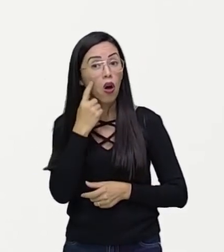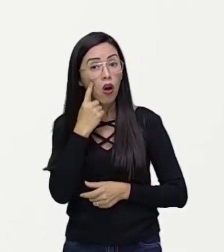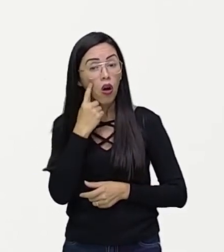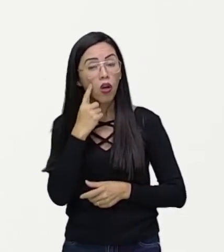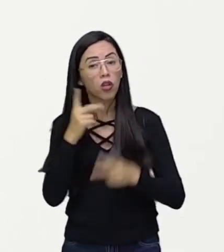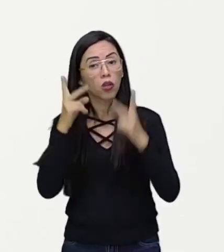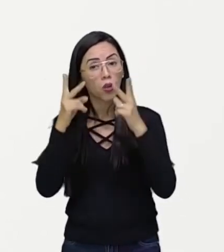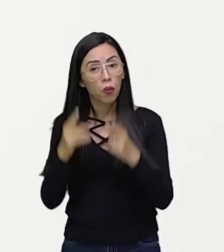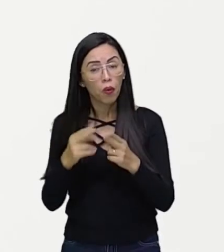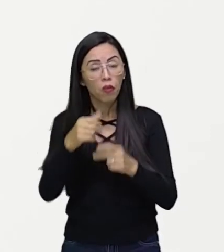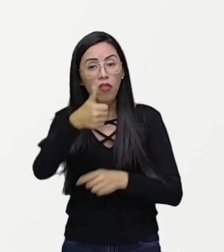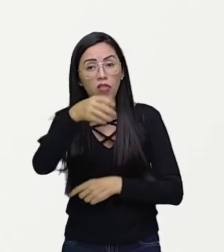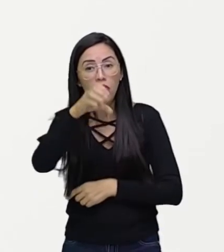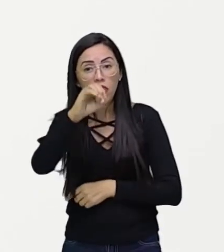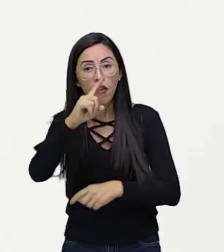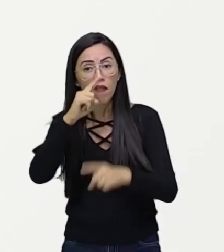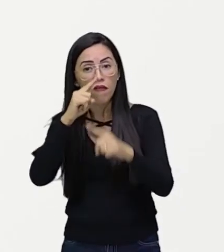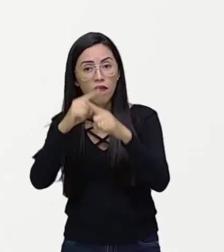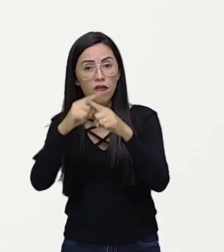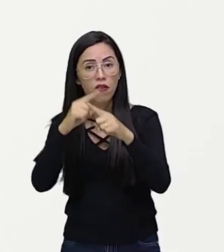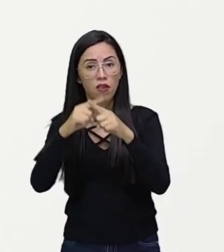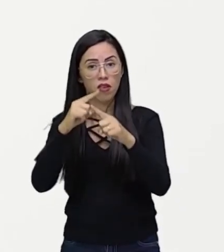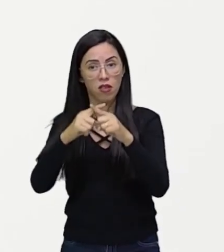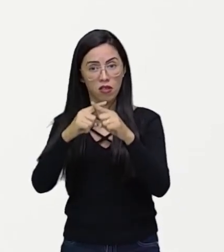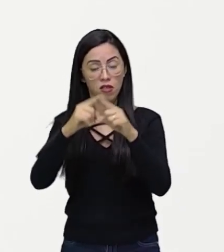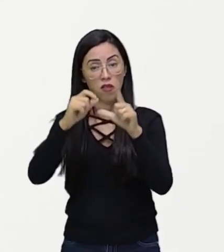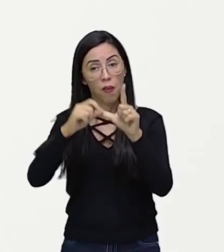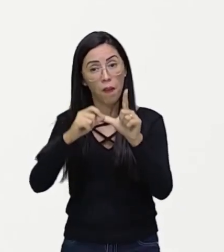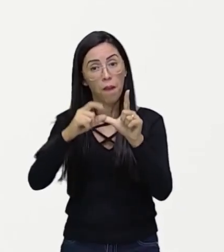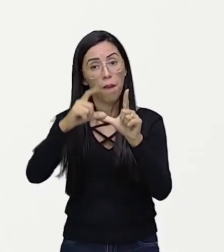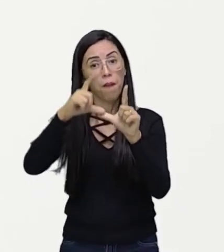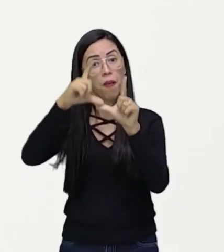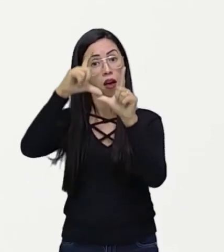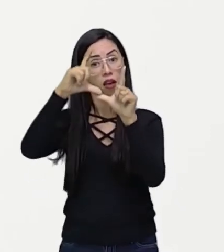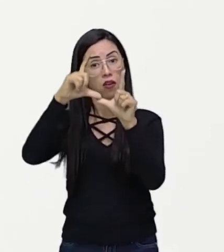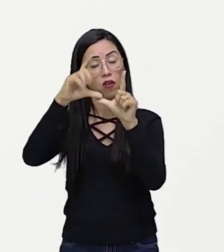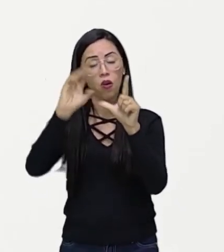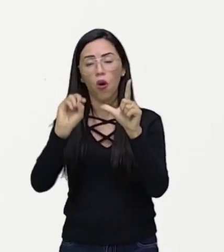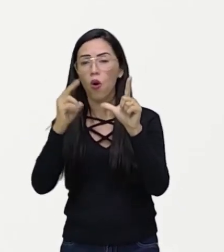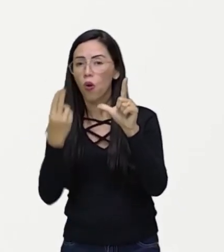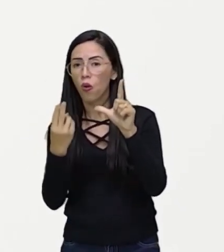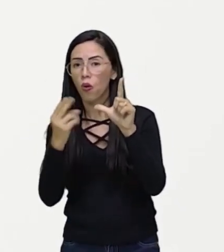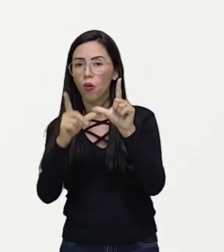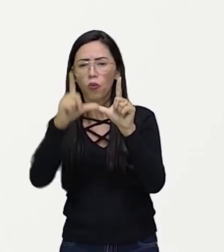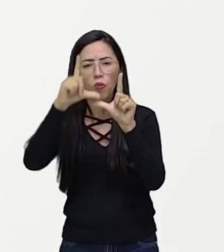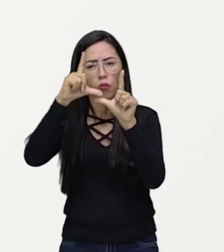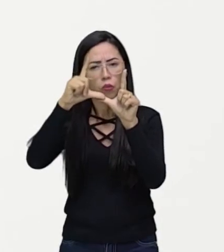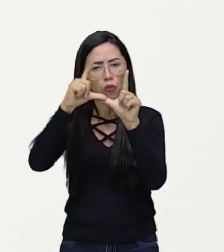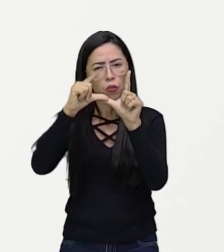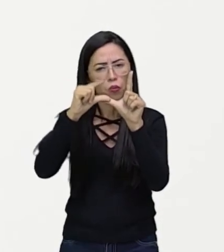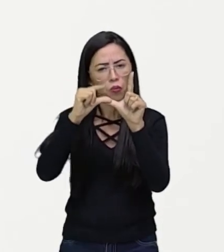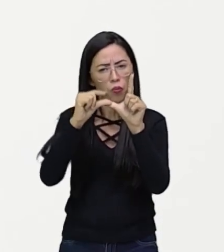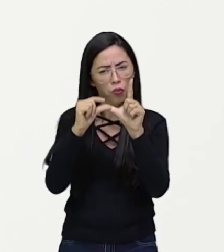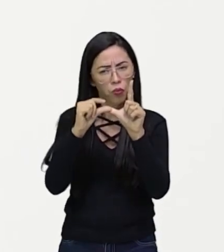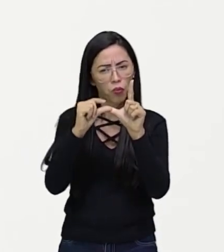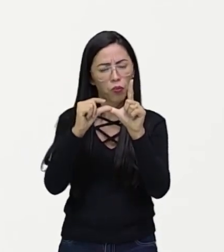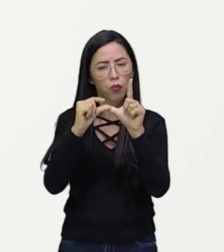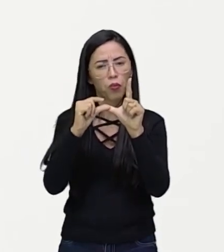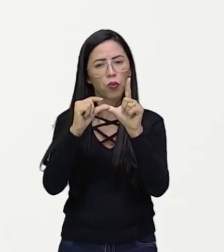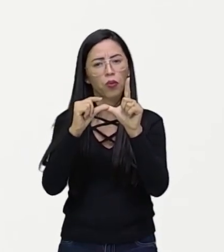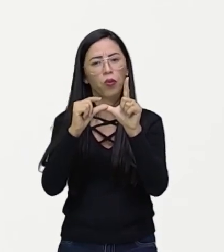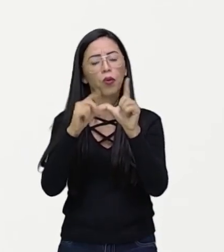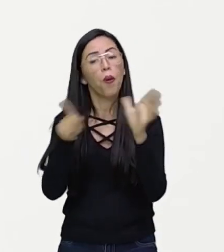10 vezes. Maior múltiplos, menor submúltiplo. Quanto?